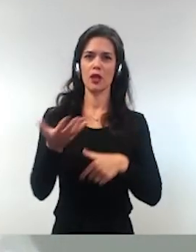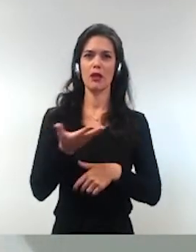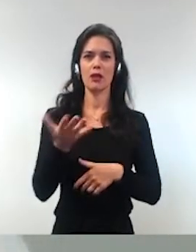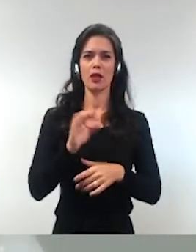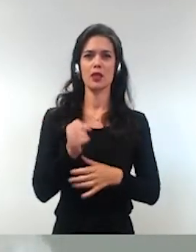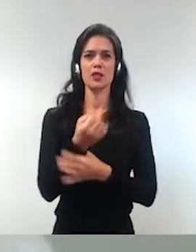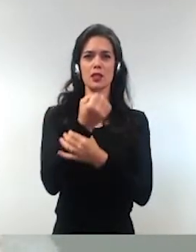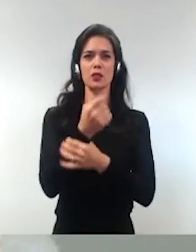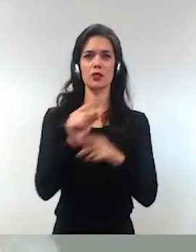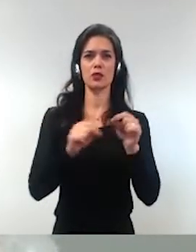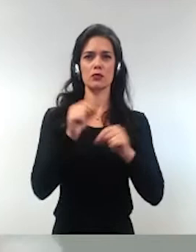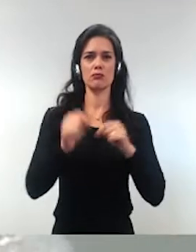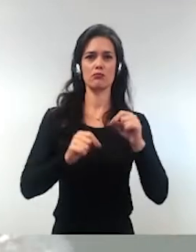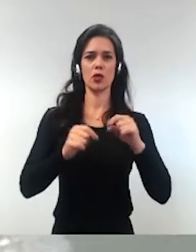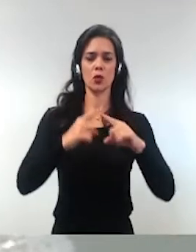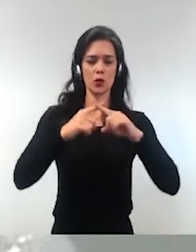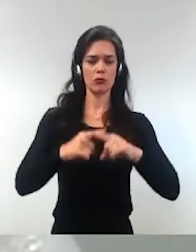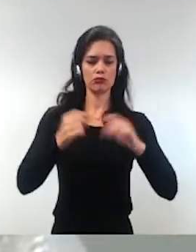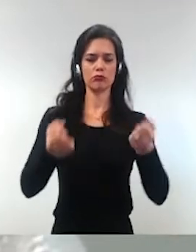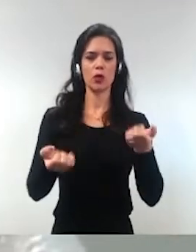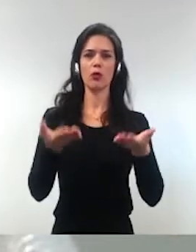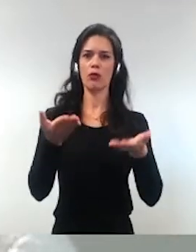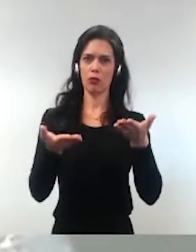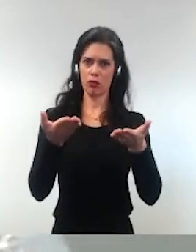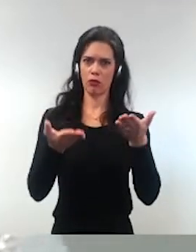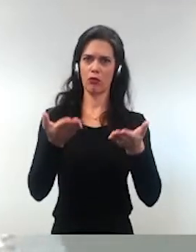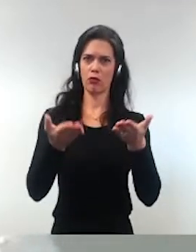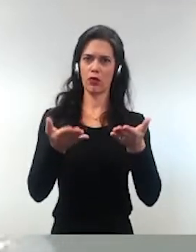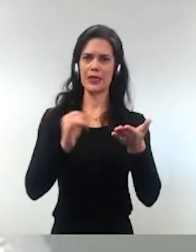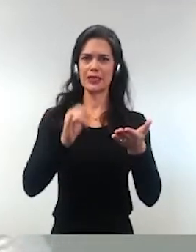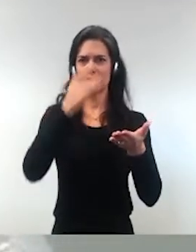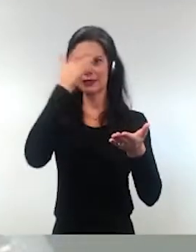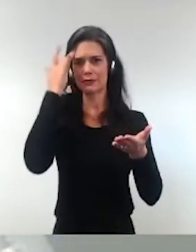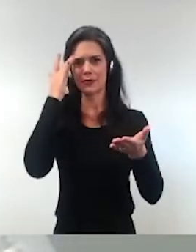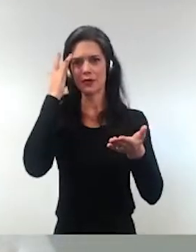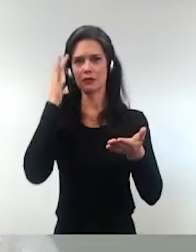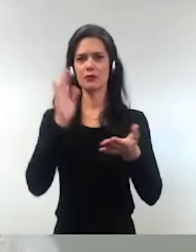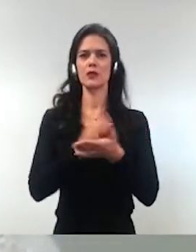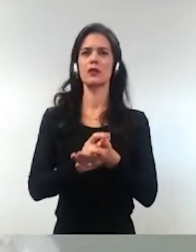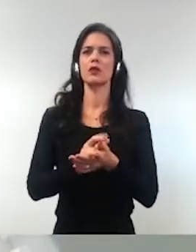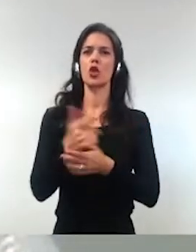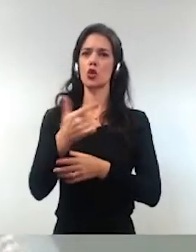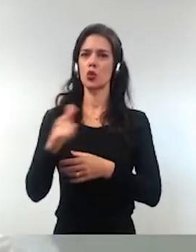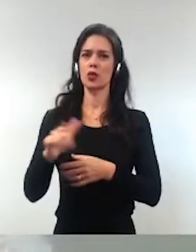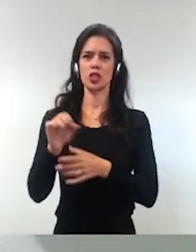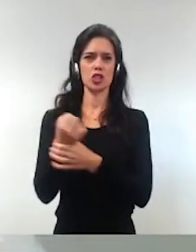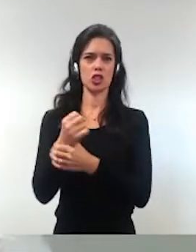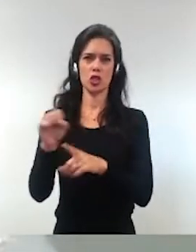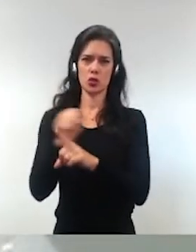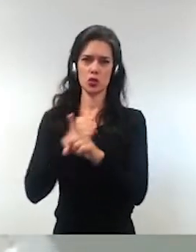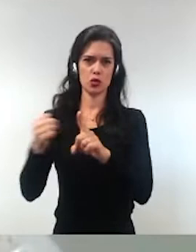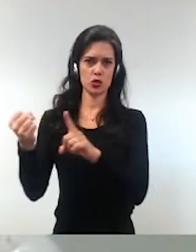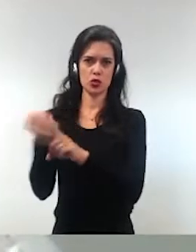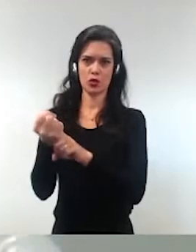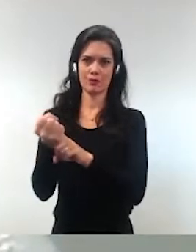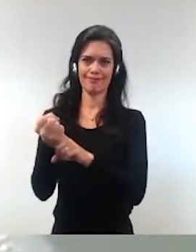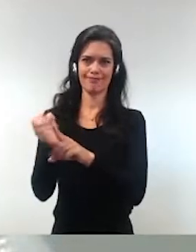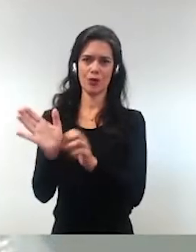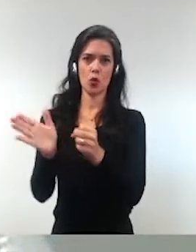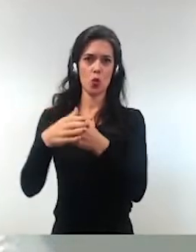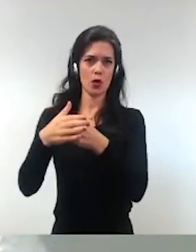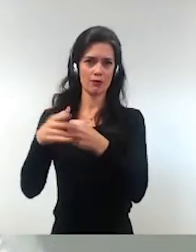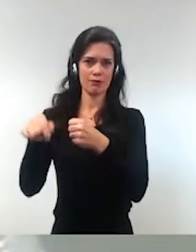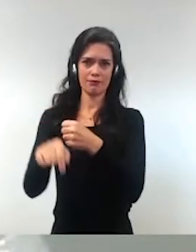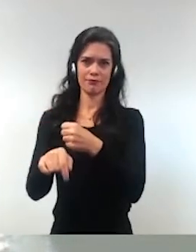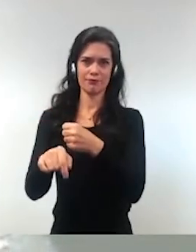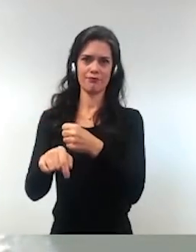concorrencial estável, punindo os que sonegam direitos sociais e, ao sonegarem,